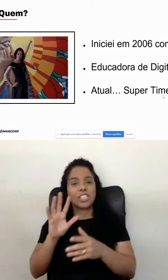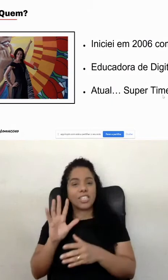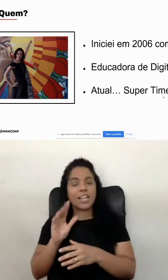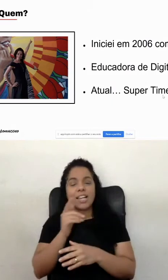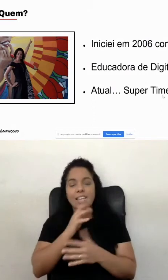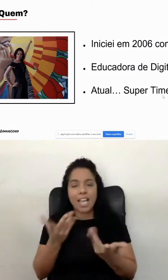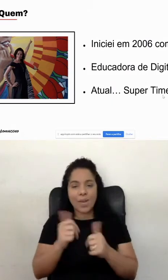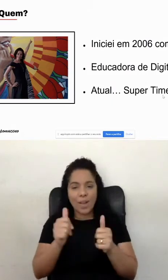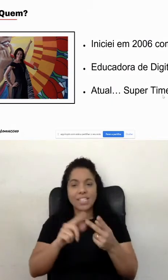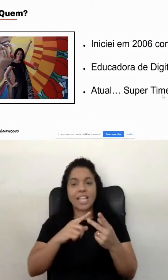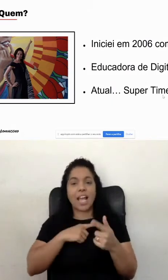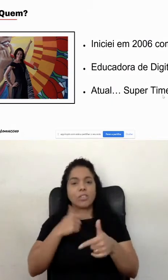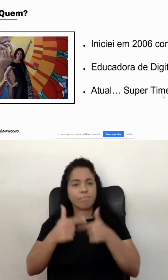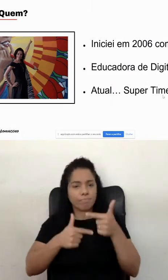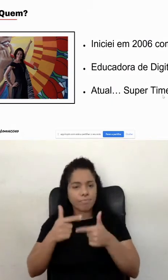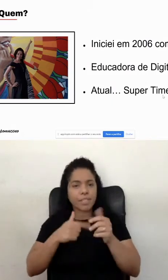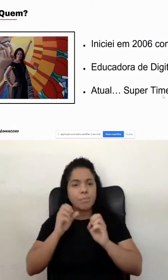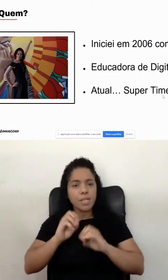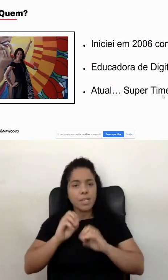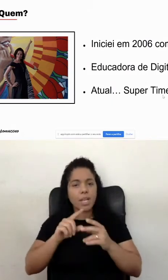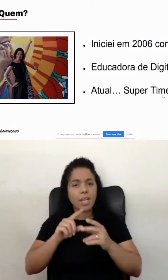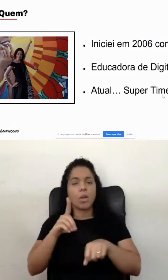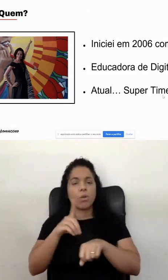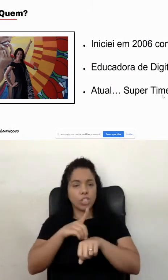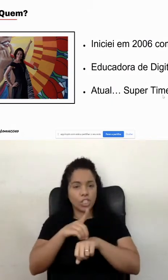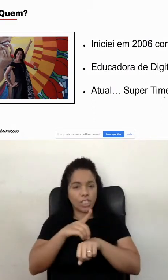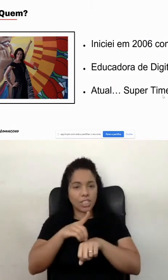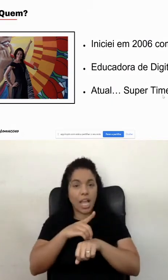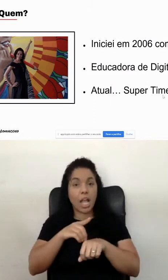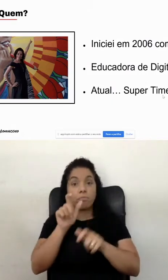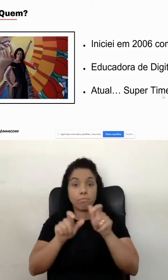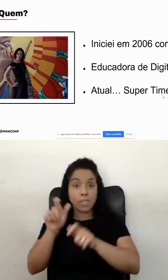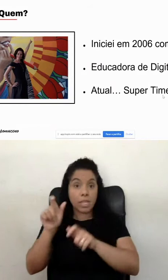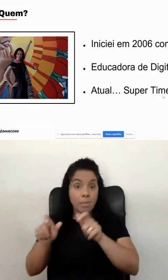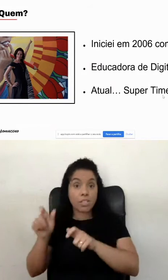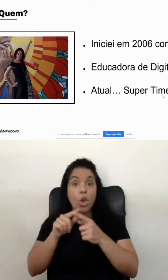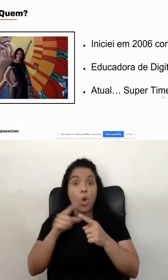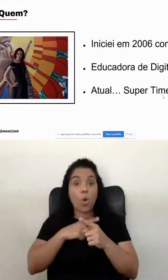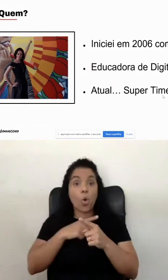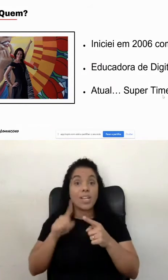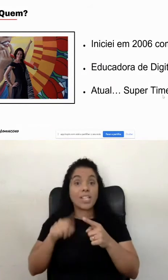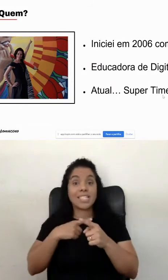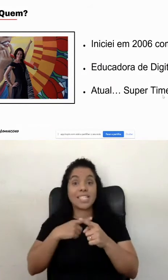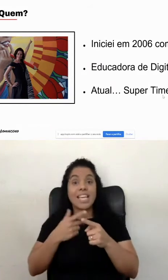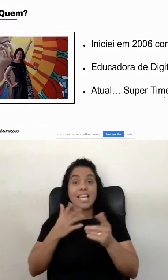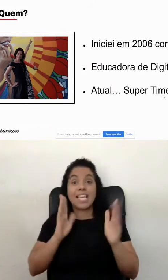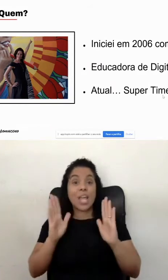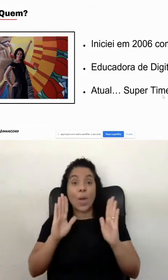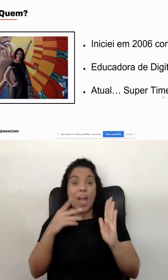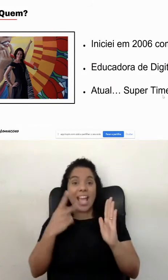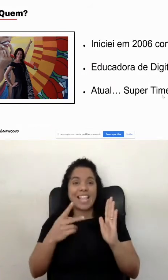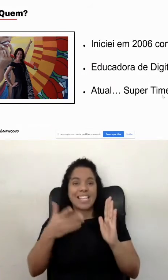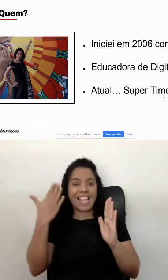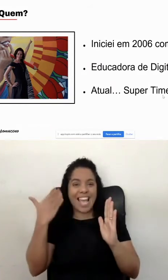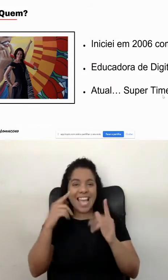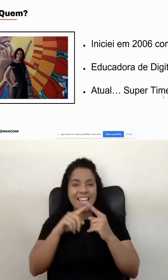qualidade. Faço um trabalho de educação digital para as pessoas que não nasceram nessa época aí de tecnologia,